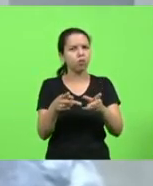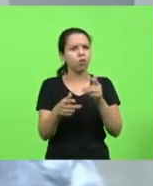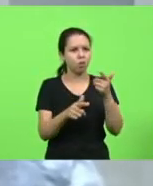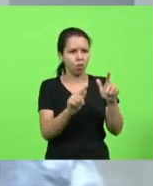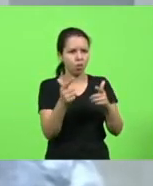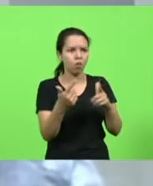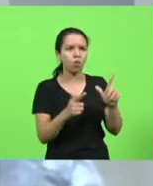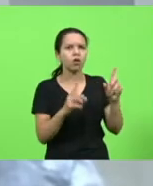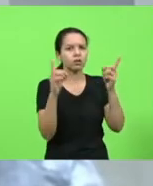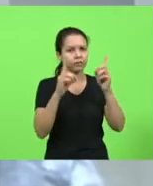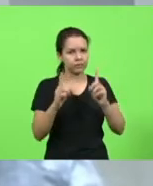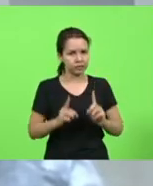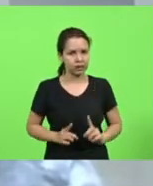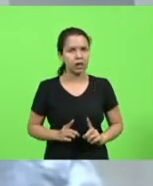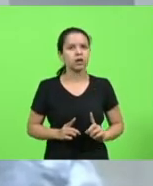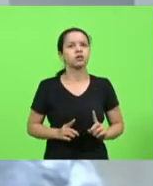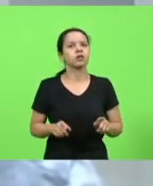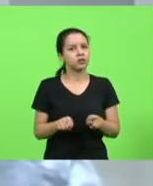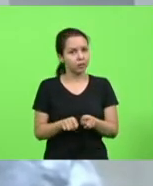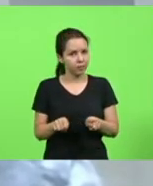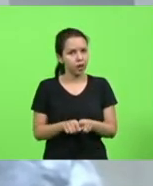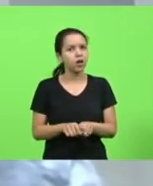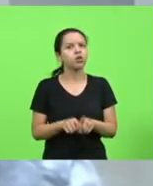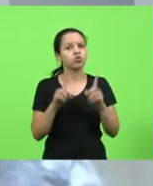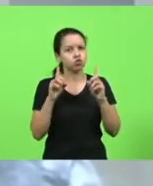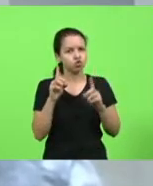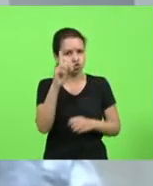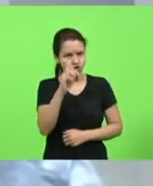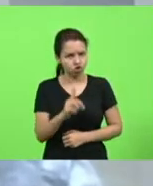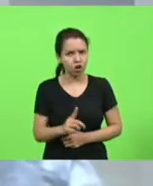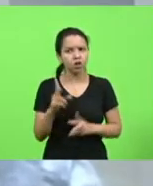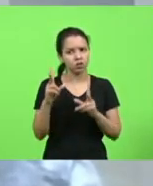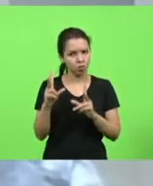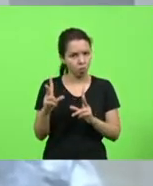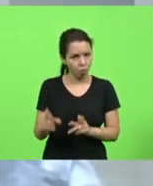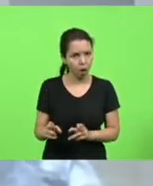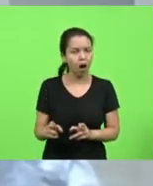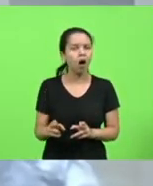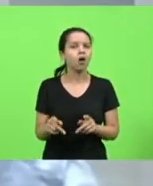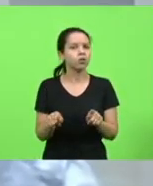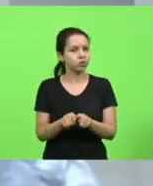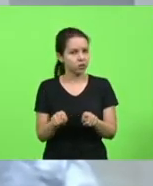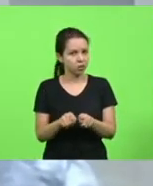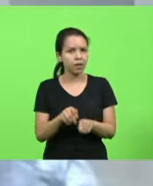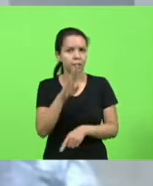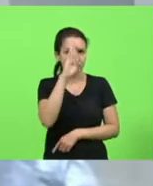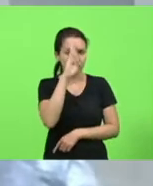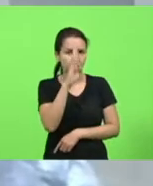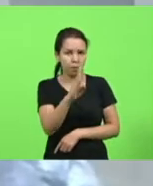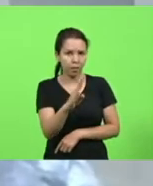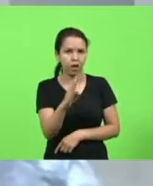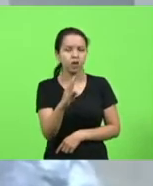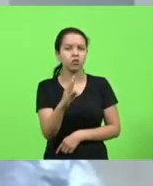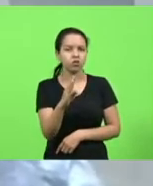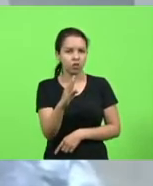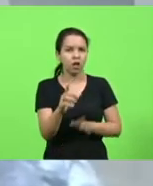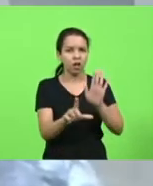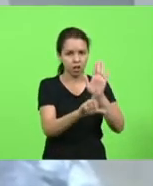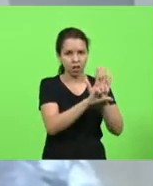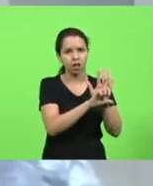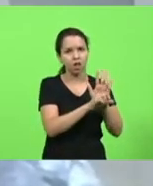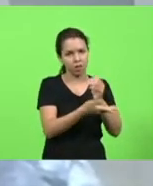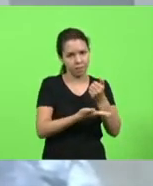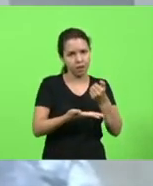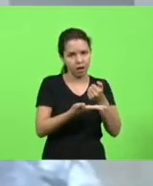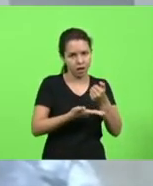têm o mesmo direito, as mesmas argumentações, principalmente a argumentação legal, né, de